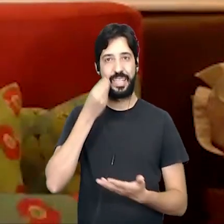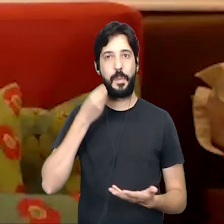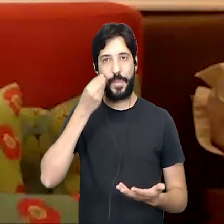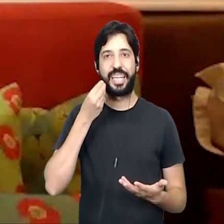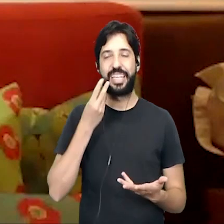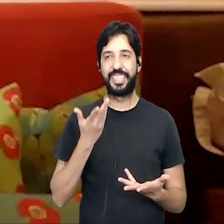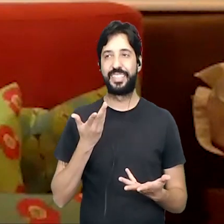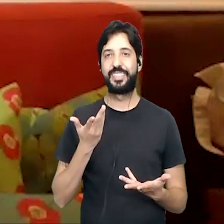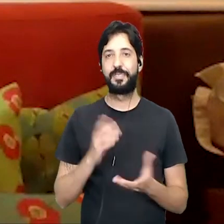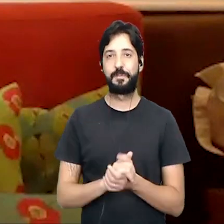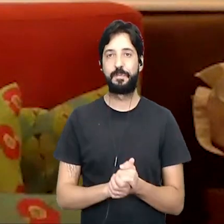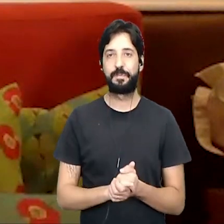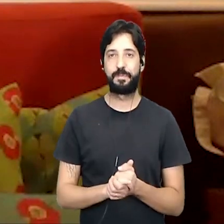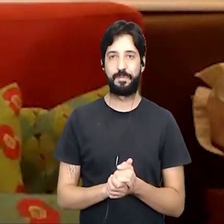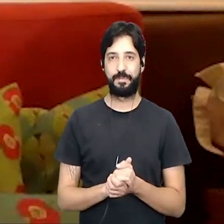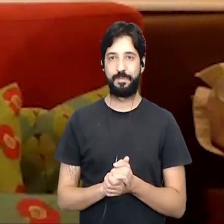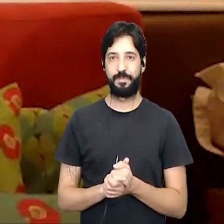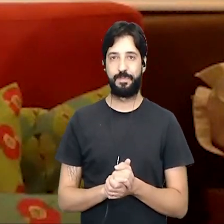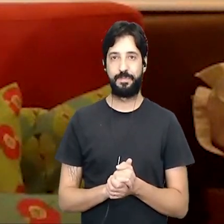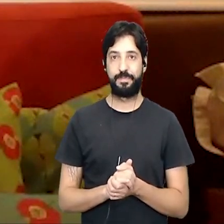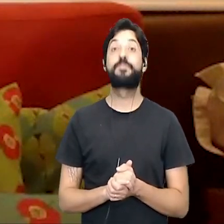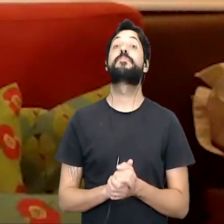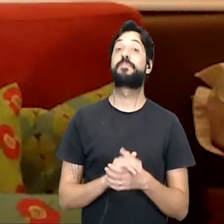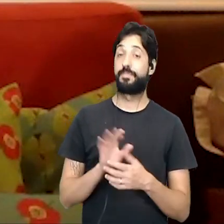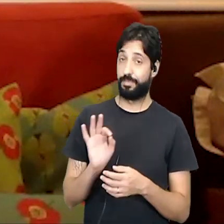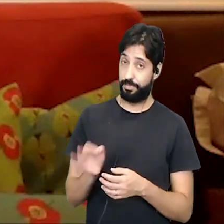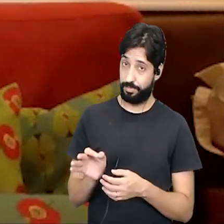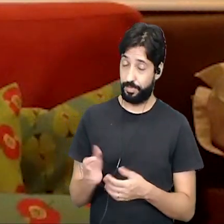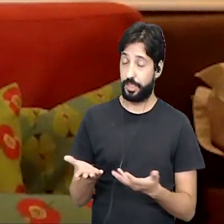que essa experiência aconteça, né?